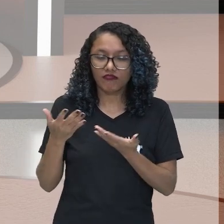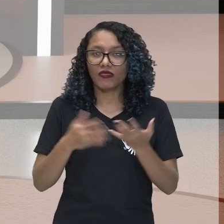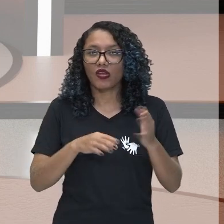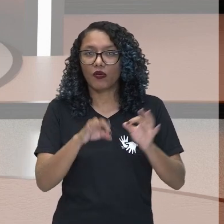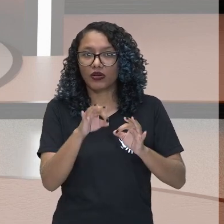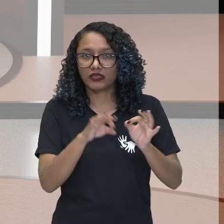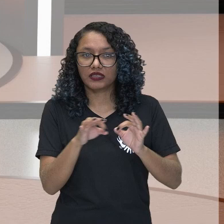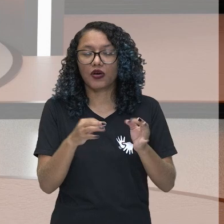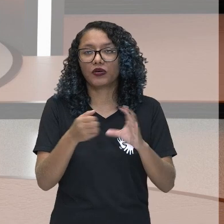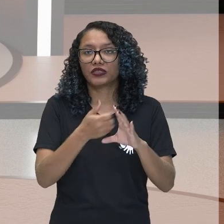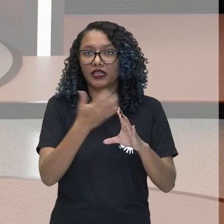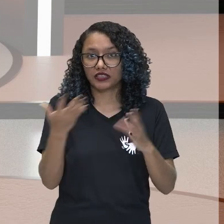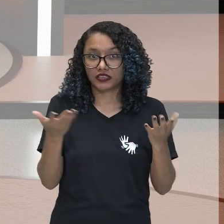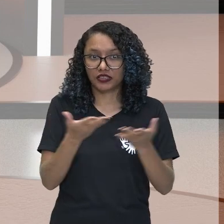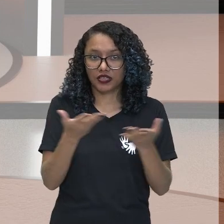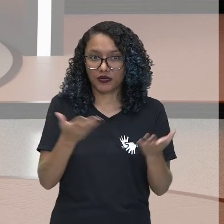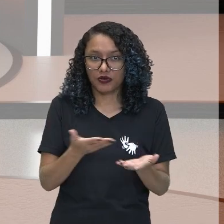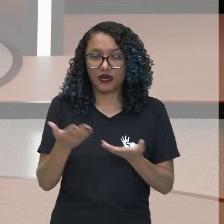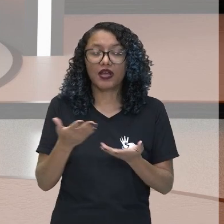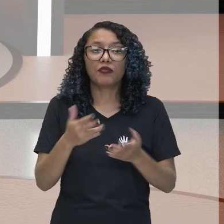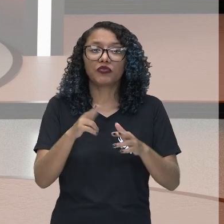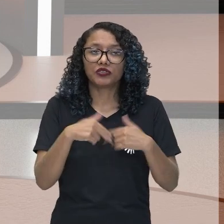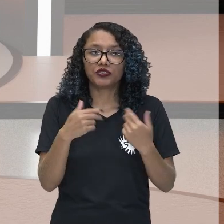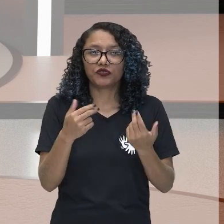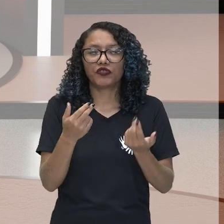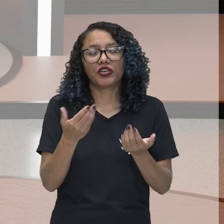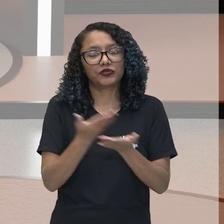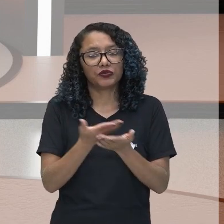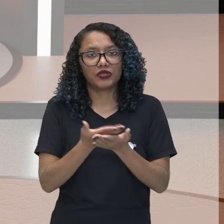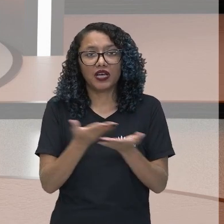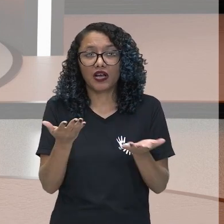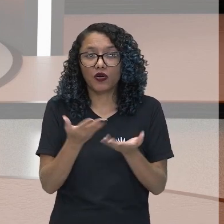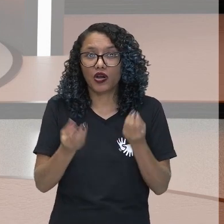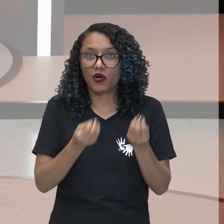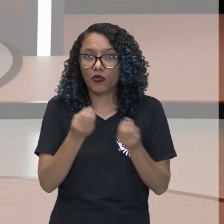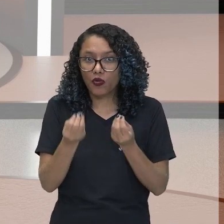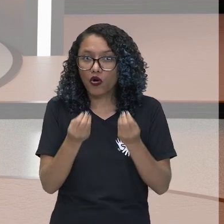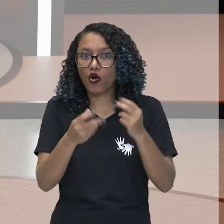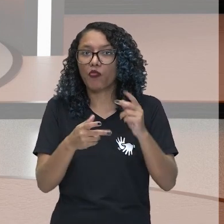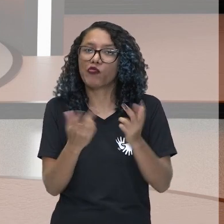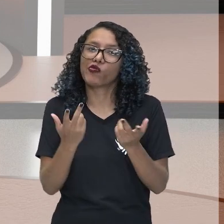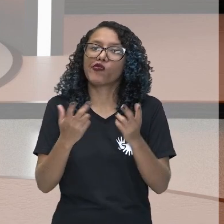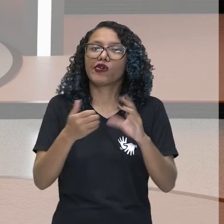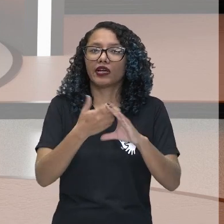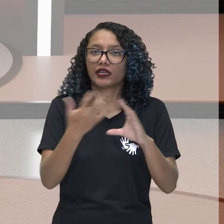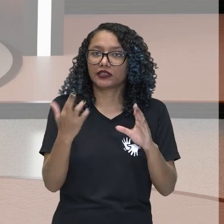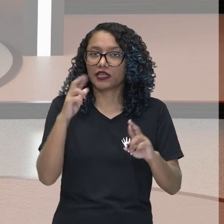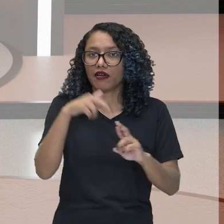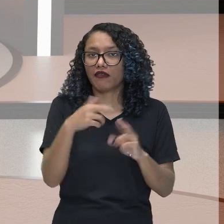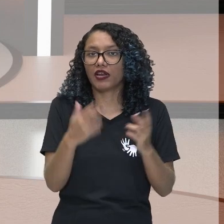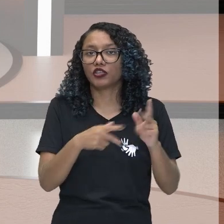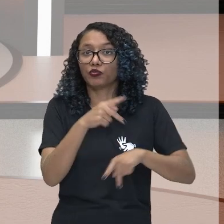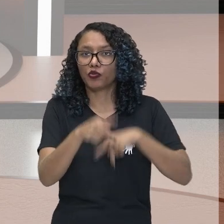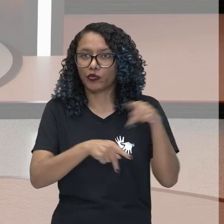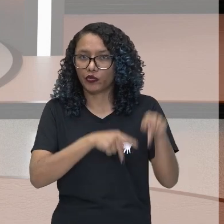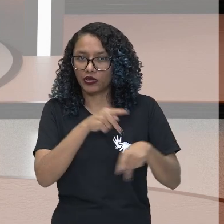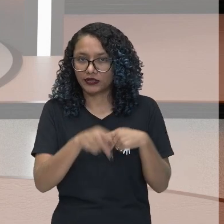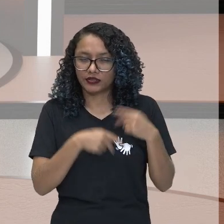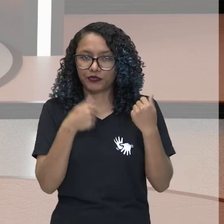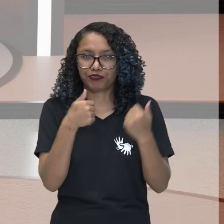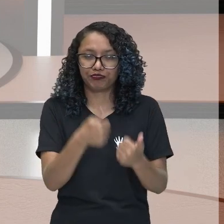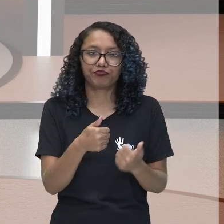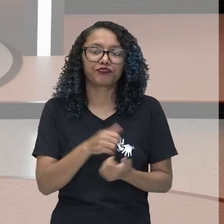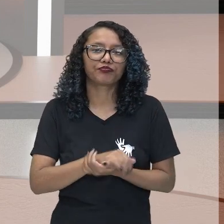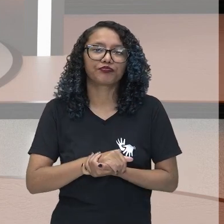características demográficas dos países europeus, tá bom? Então, olha só, a Europa, gente, vai ter